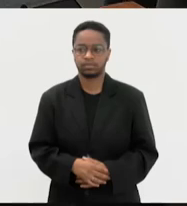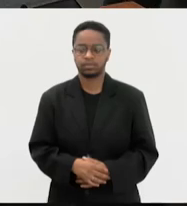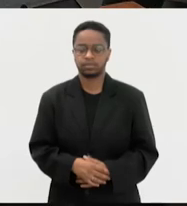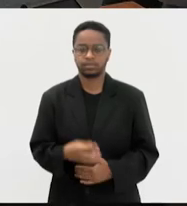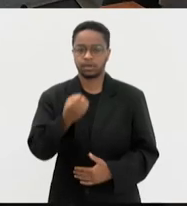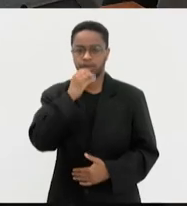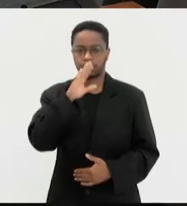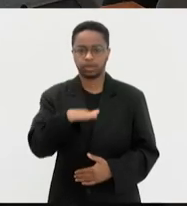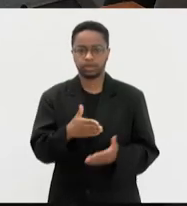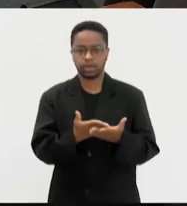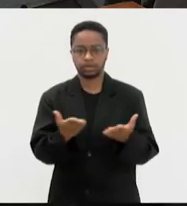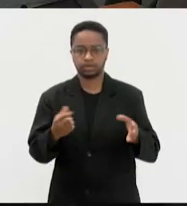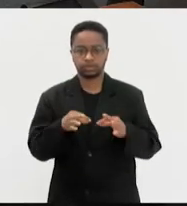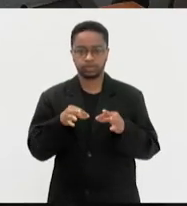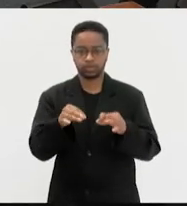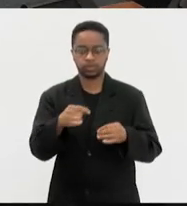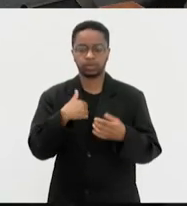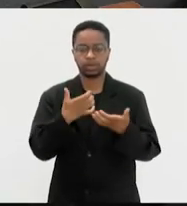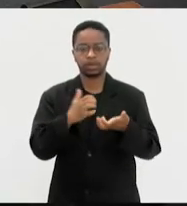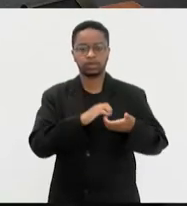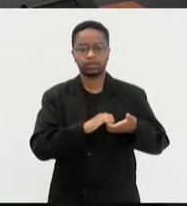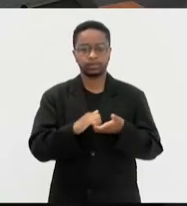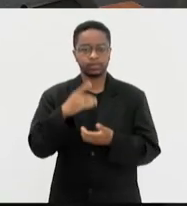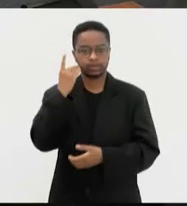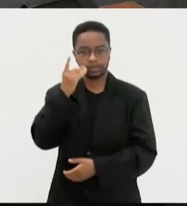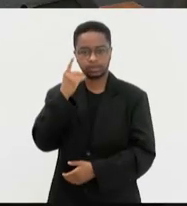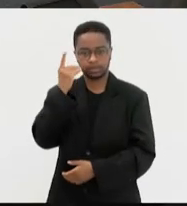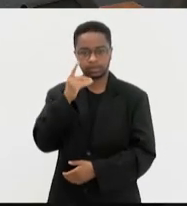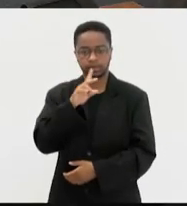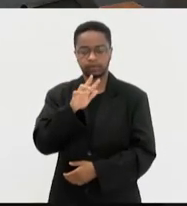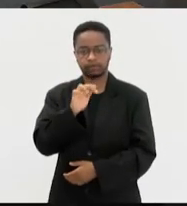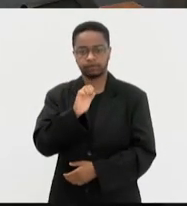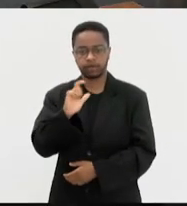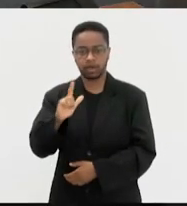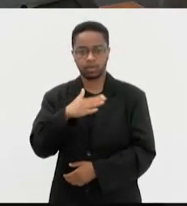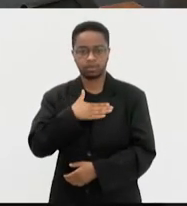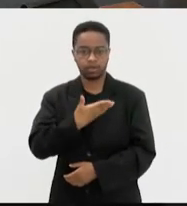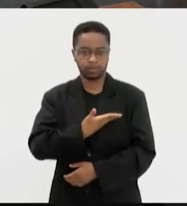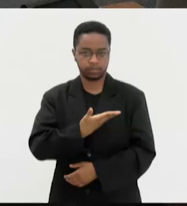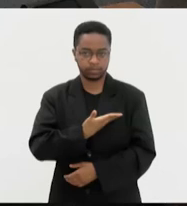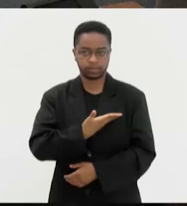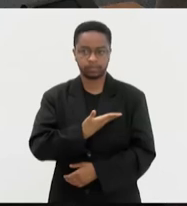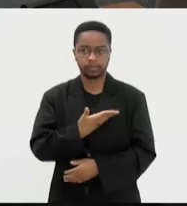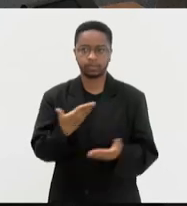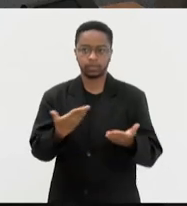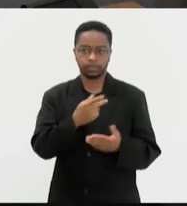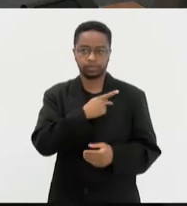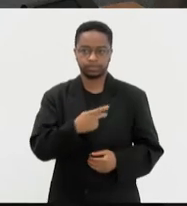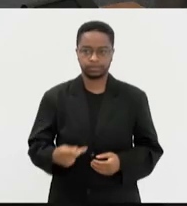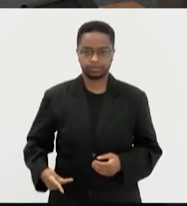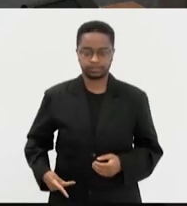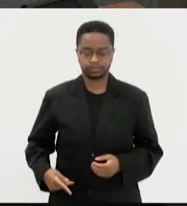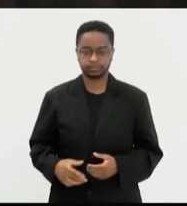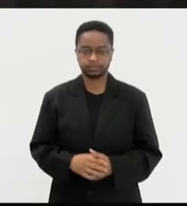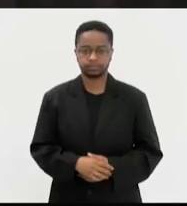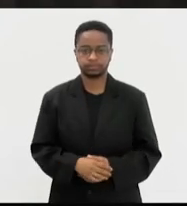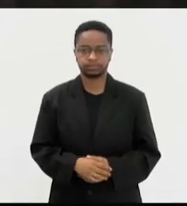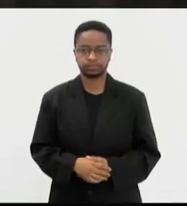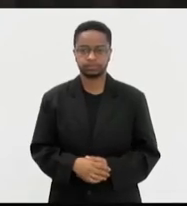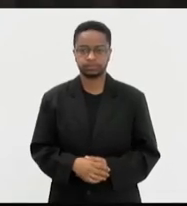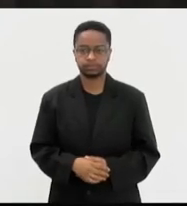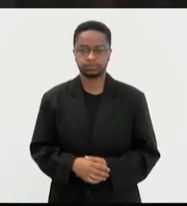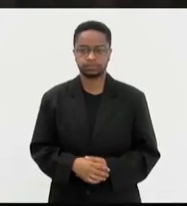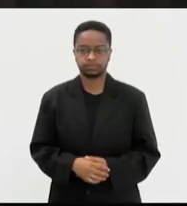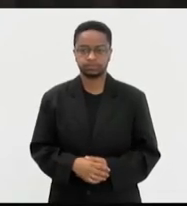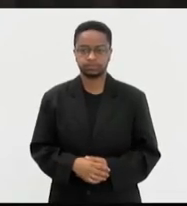Boa tarde a todos queria cumprimentar o Nobre Deputado Val meu amigo presido os trabalhos no início do expediente